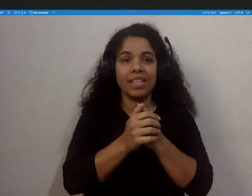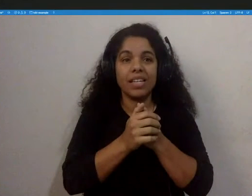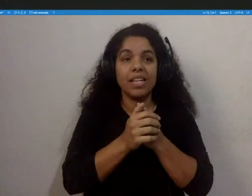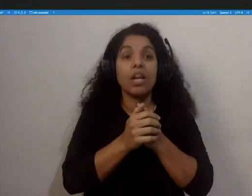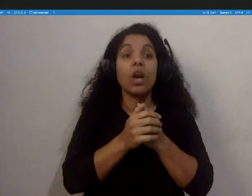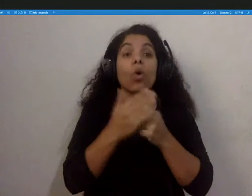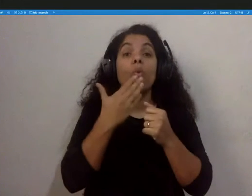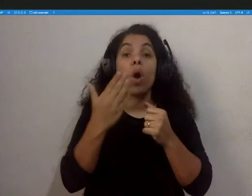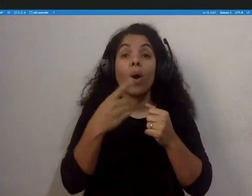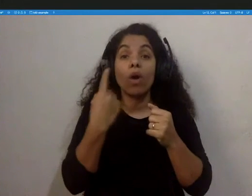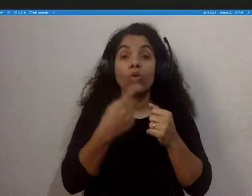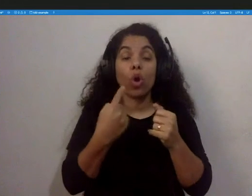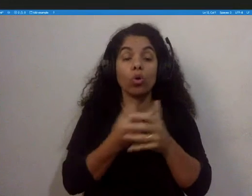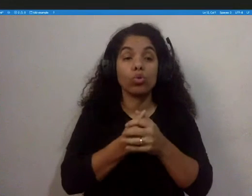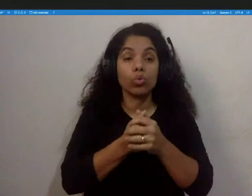é o nosso